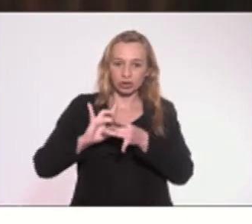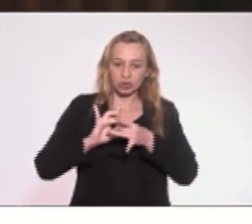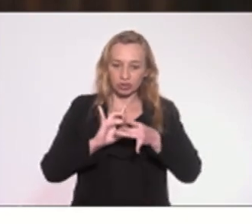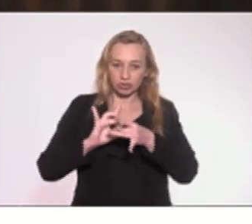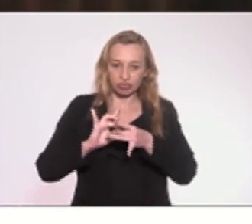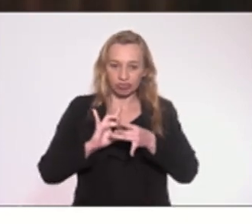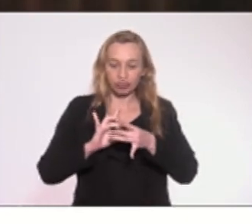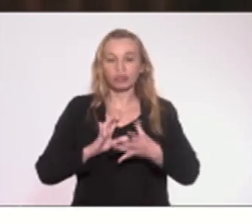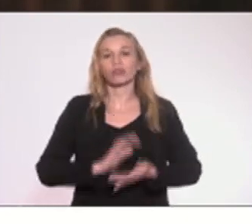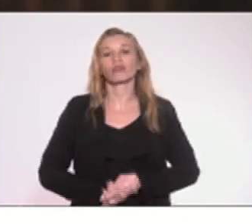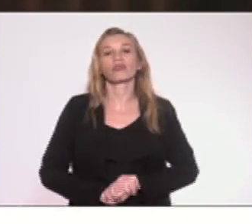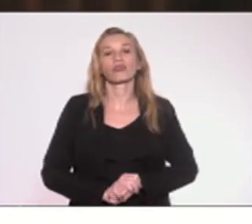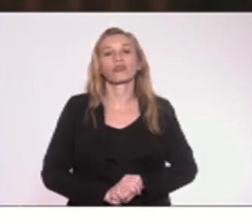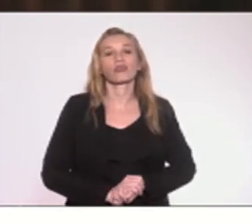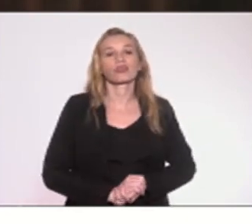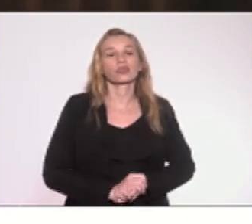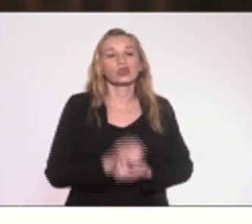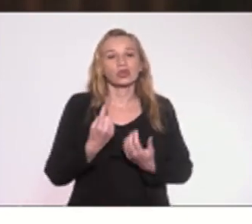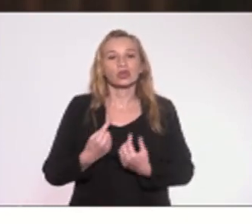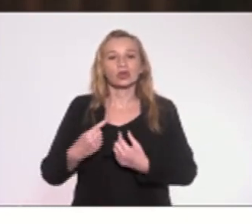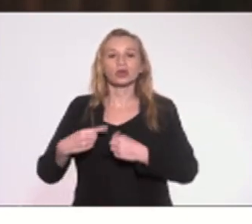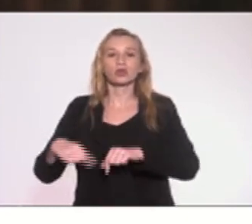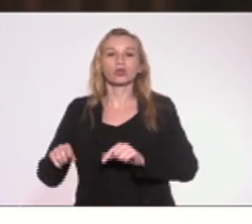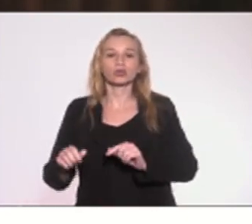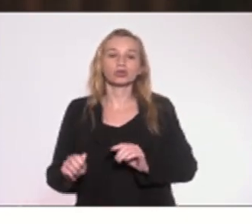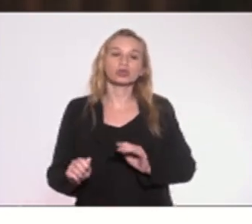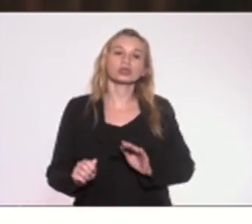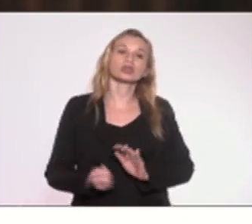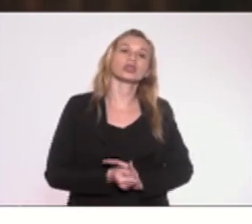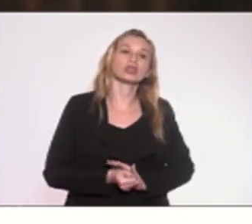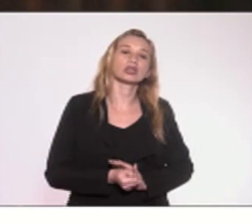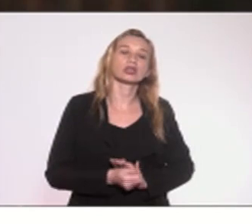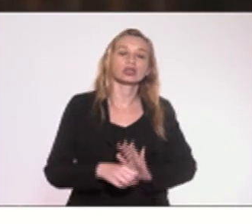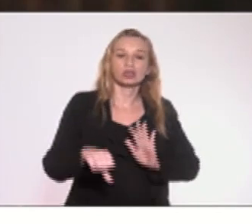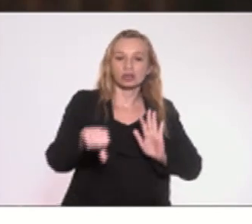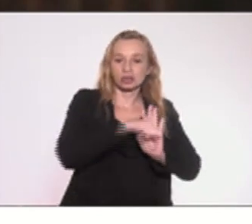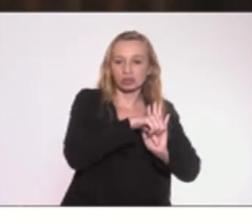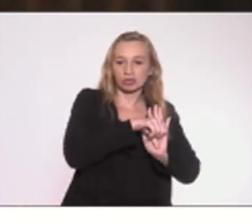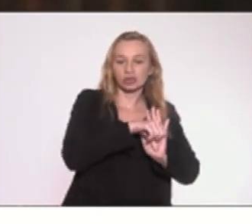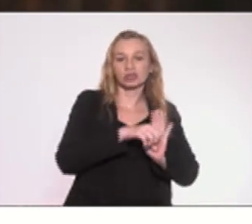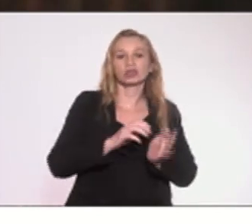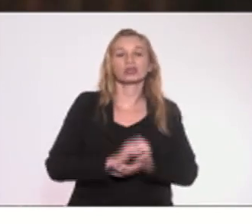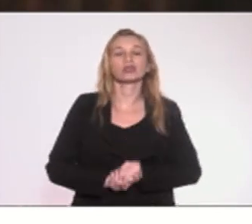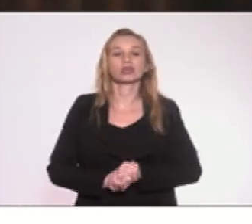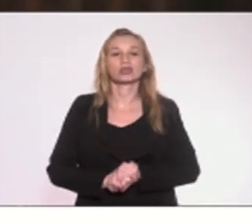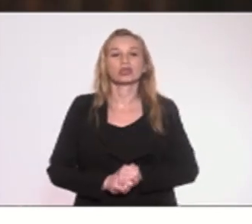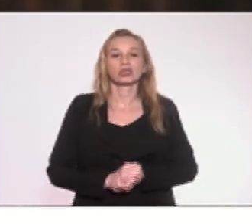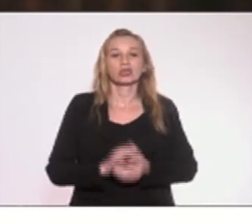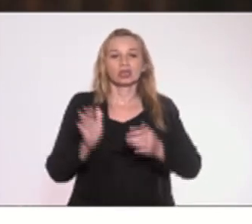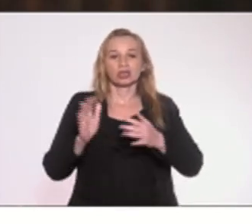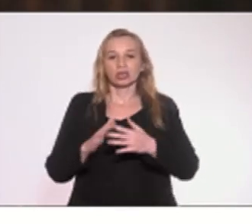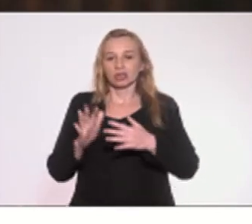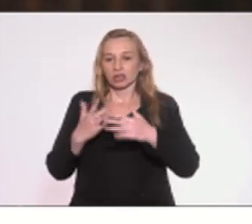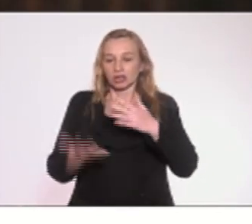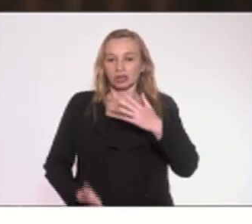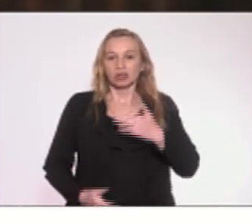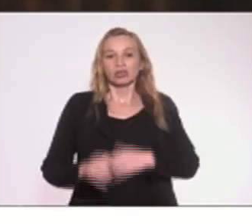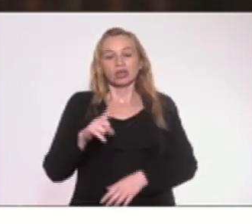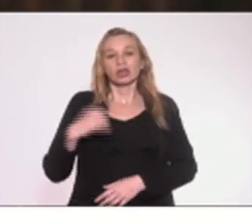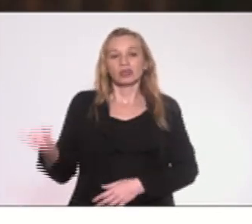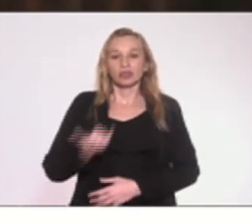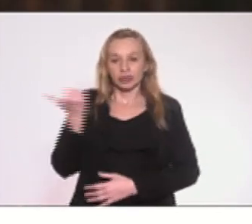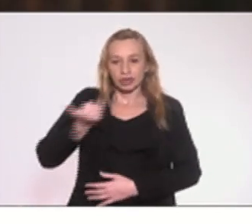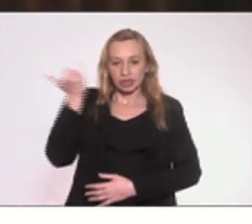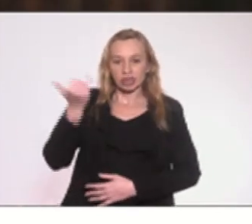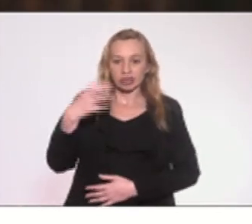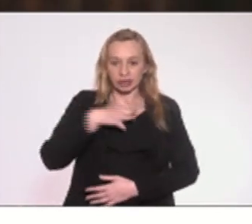nesse desiderato de combater a criminalidade qualificada e complexa. E aqui essa cerimônia me parece que é muito simbólica